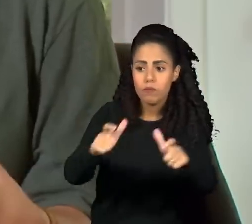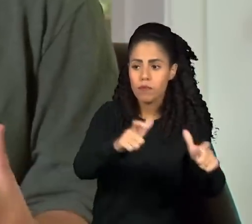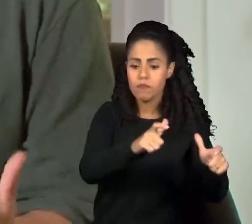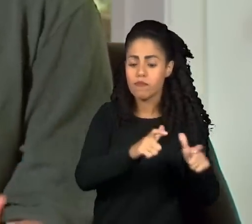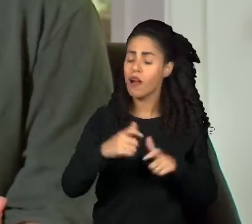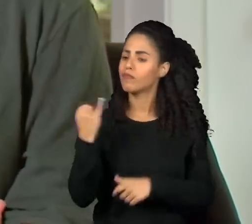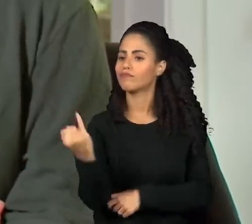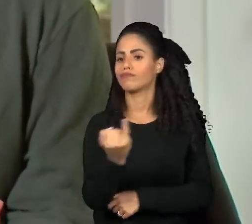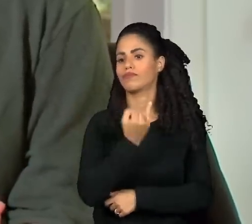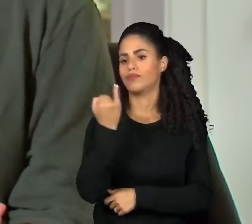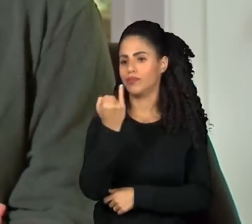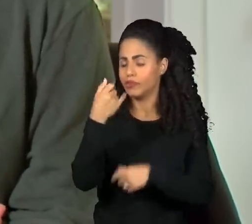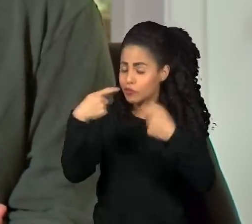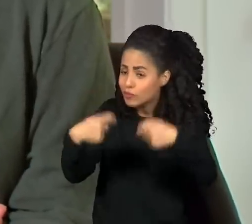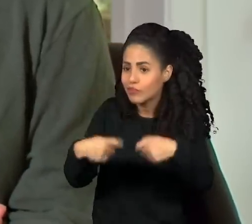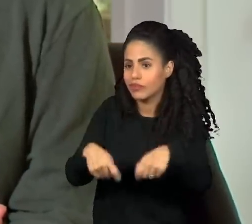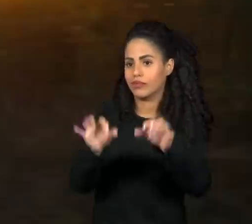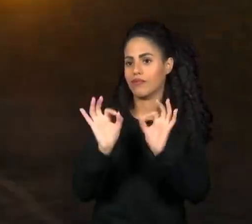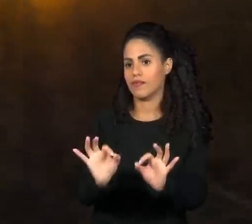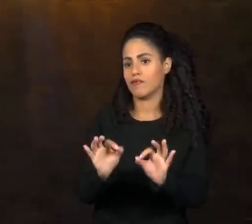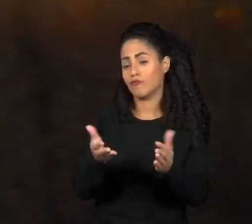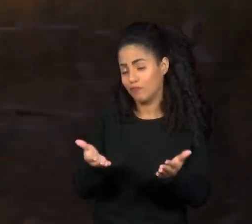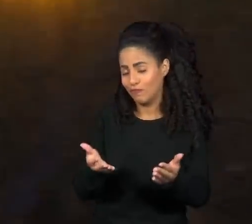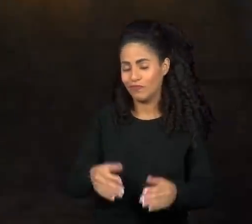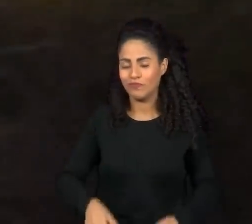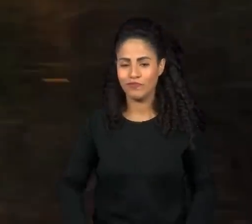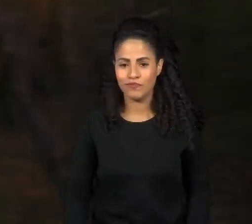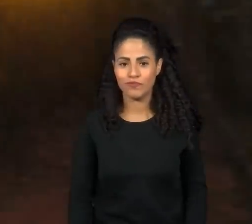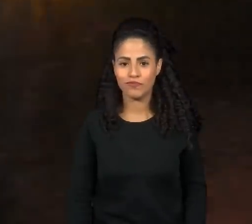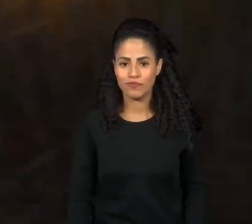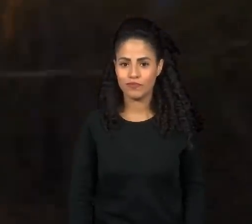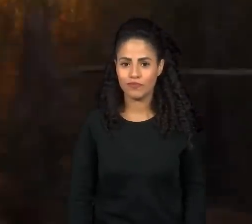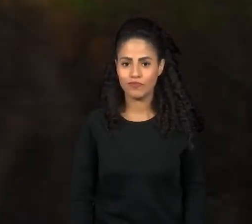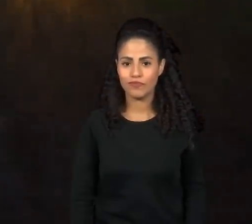essa espécie depende, literalmente.